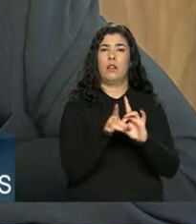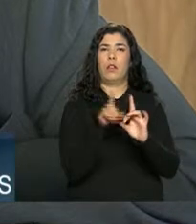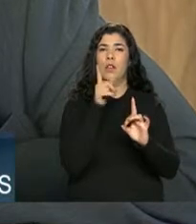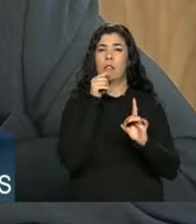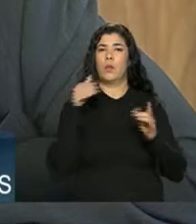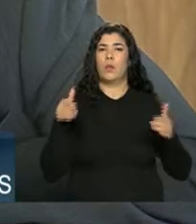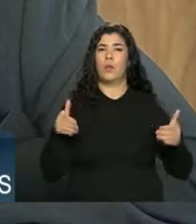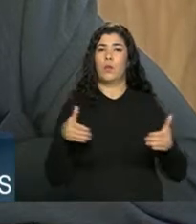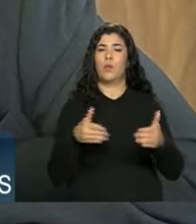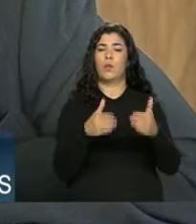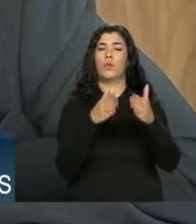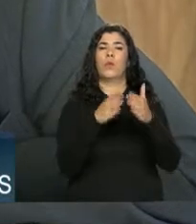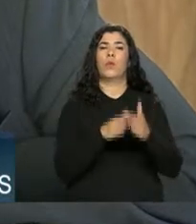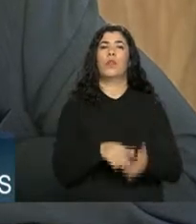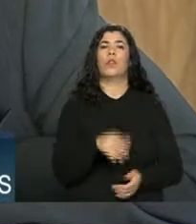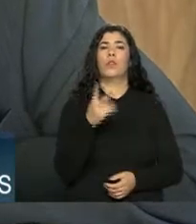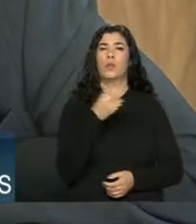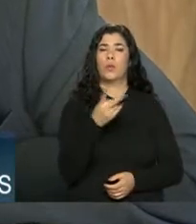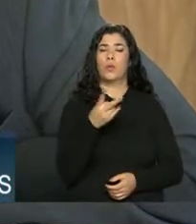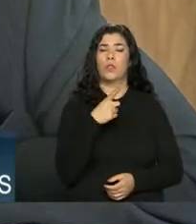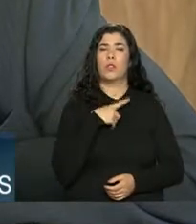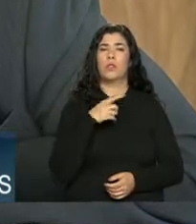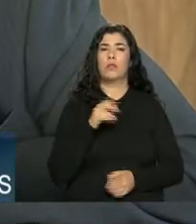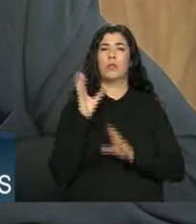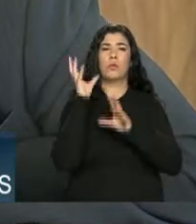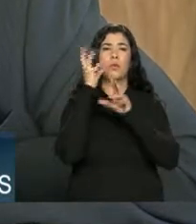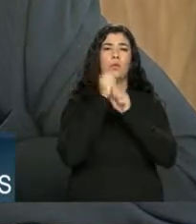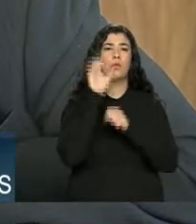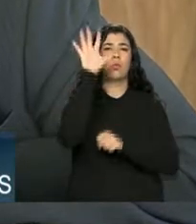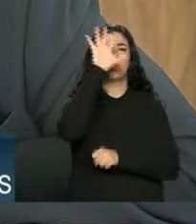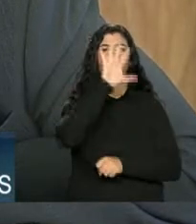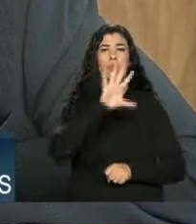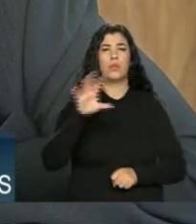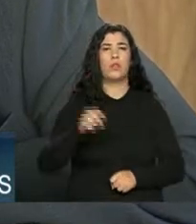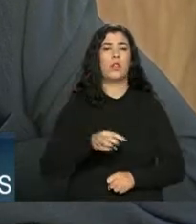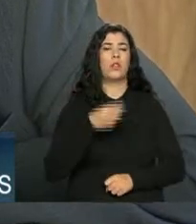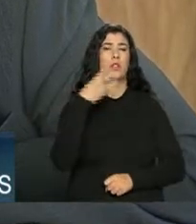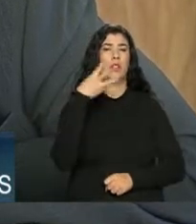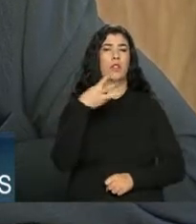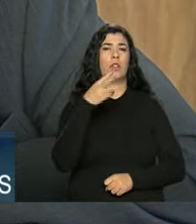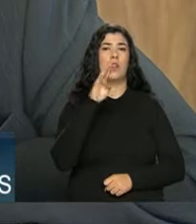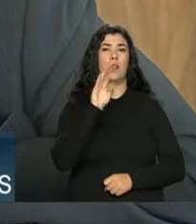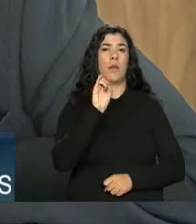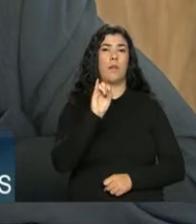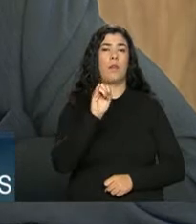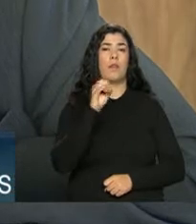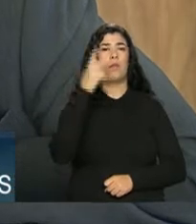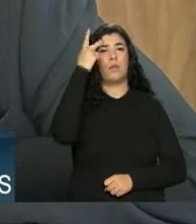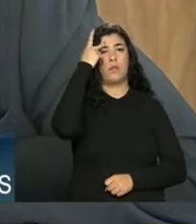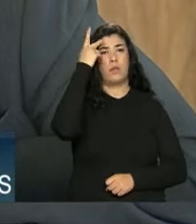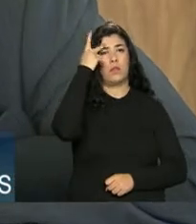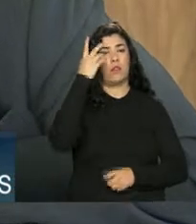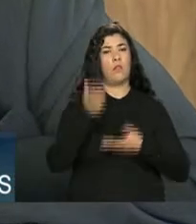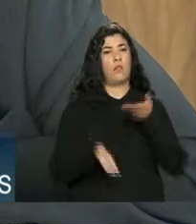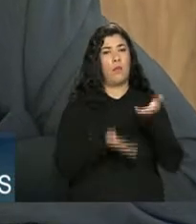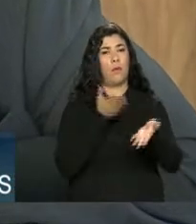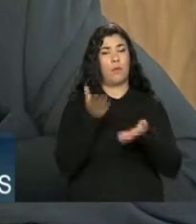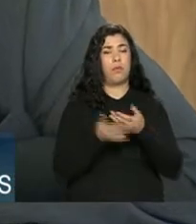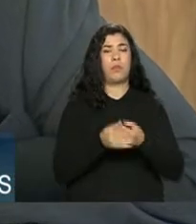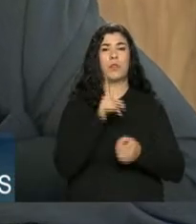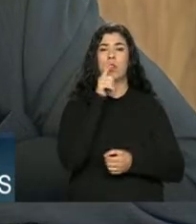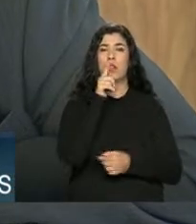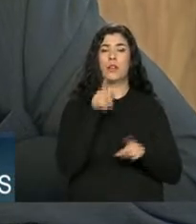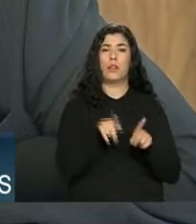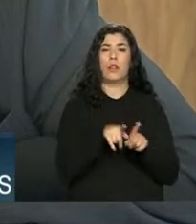830 então total aí de aproximadamente uns 13 3300000 em São Paulo nós também estamos sim